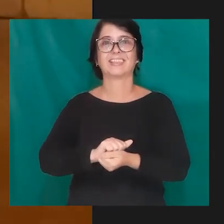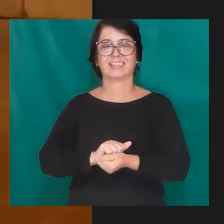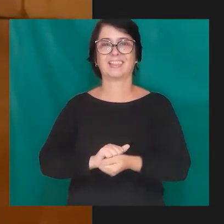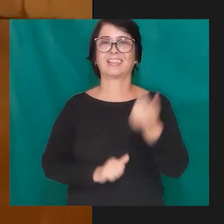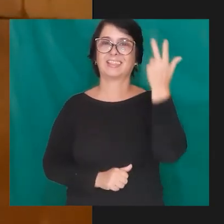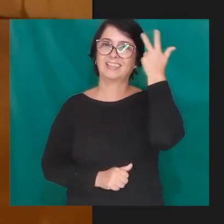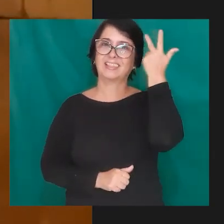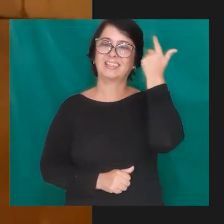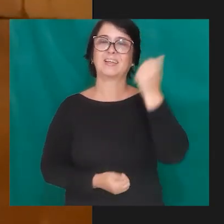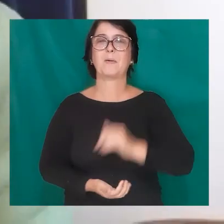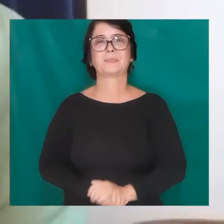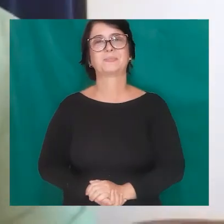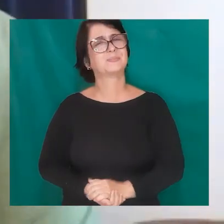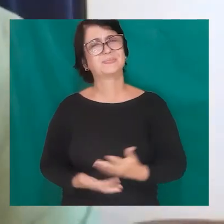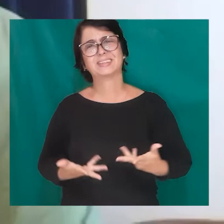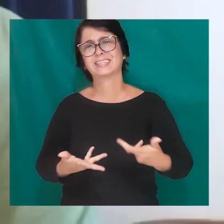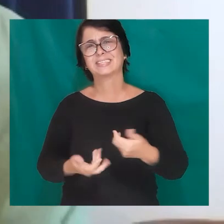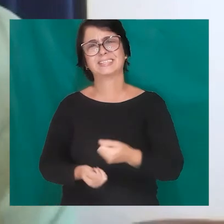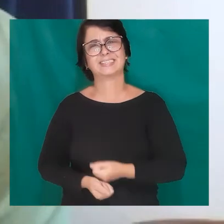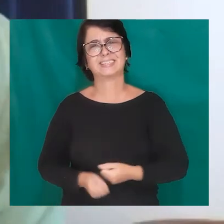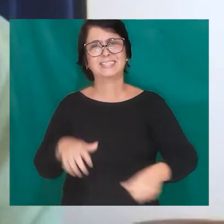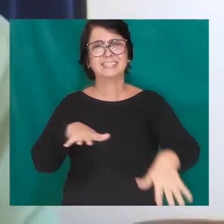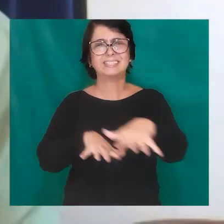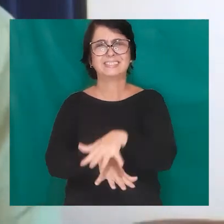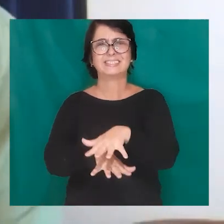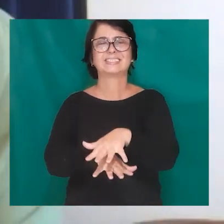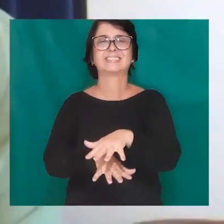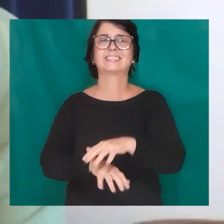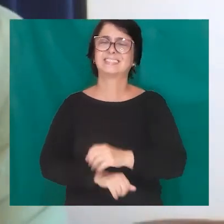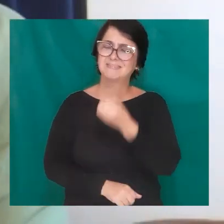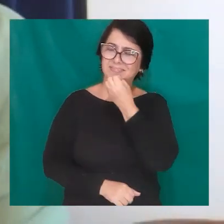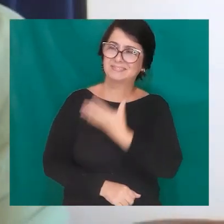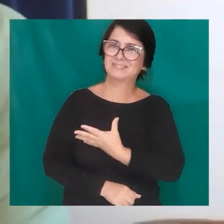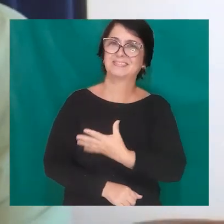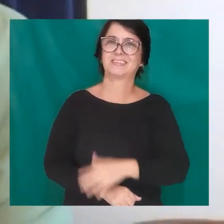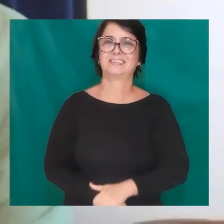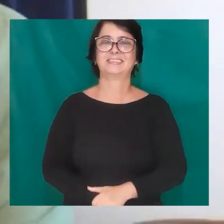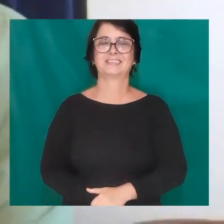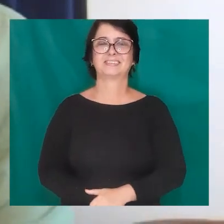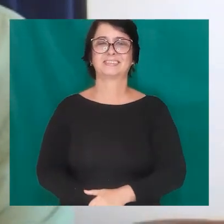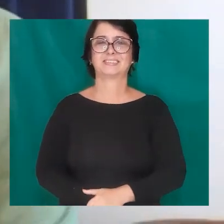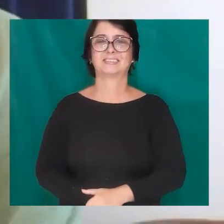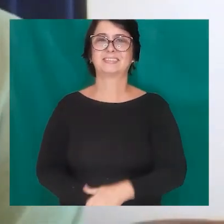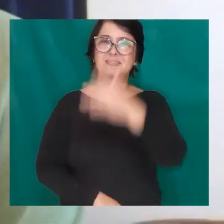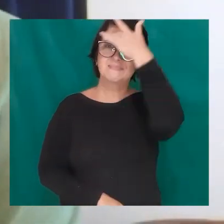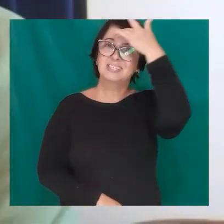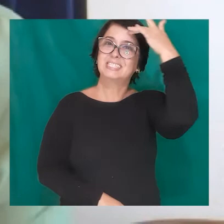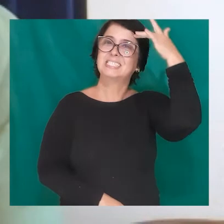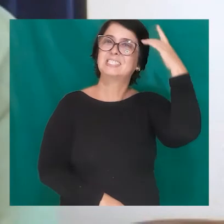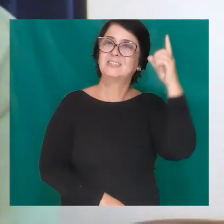normal. Que maravilhosa essa inclusão, que maravilhoso, cara. Isso é só pessoas como